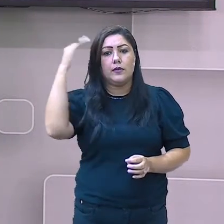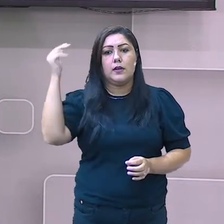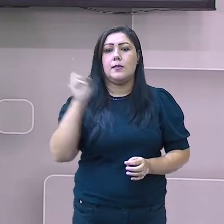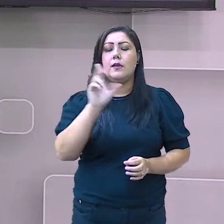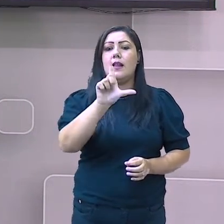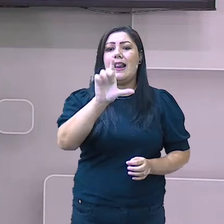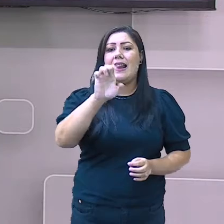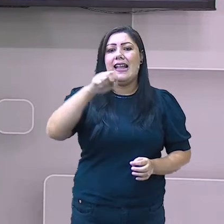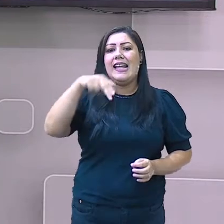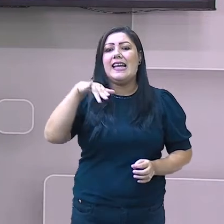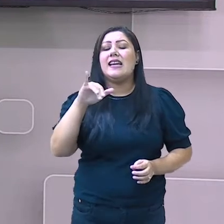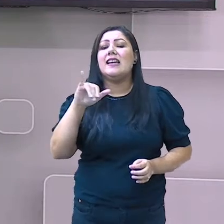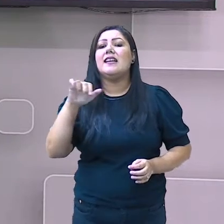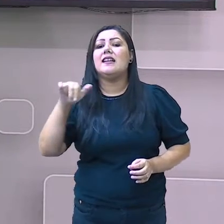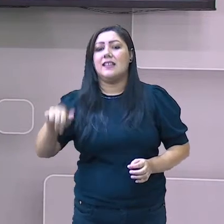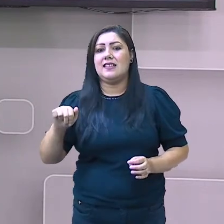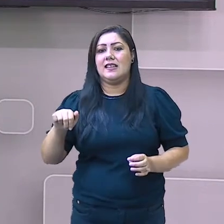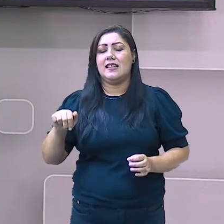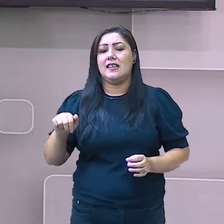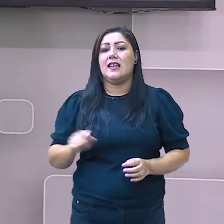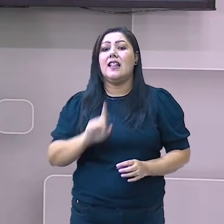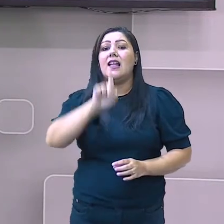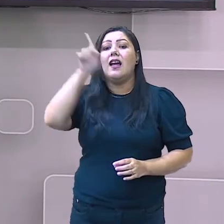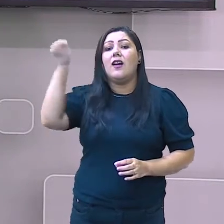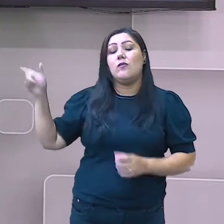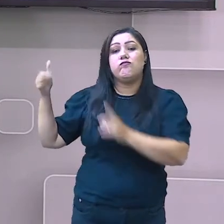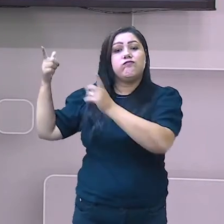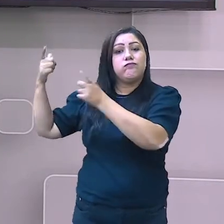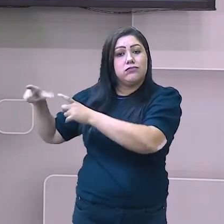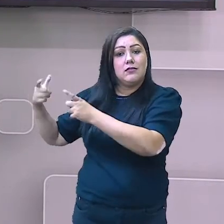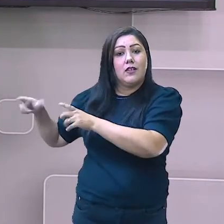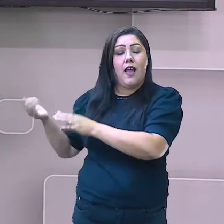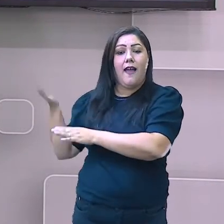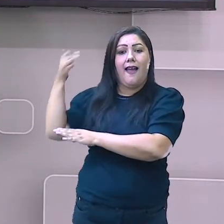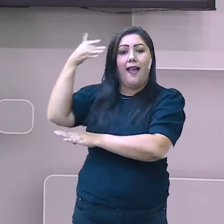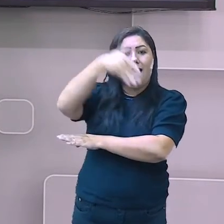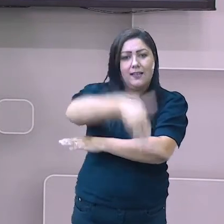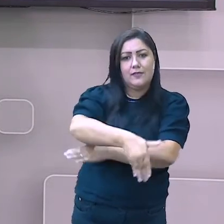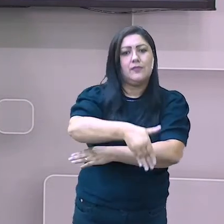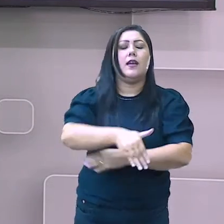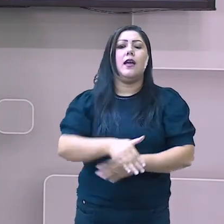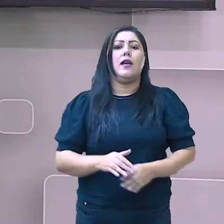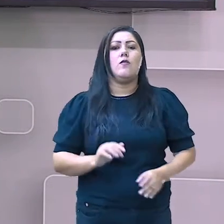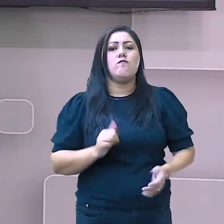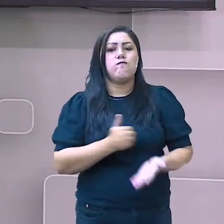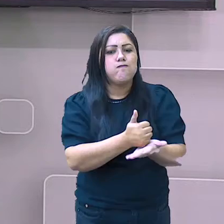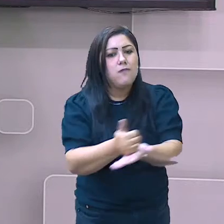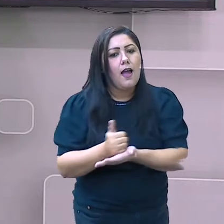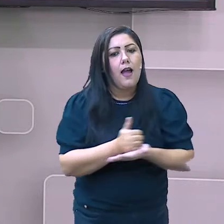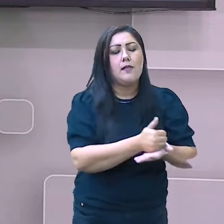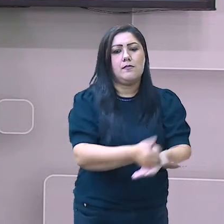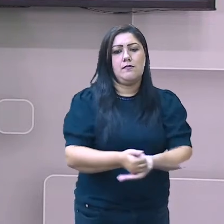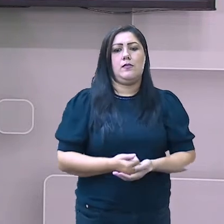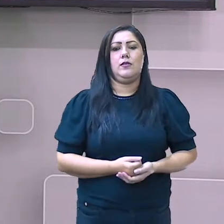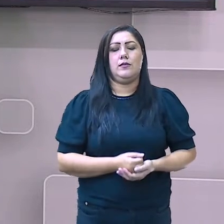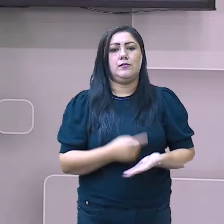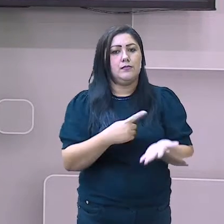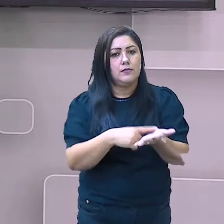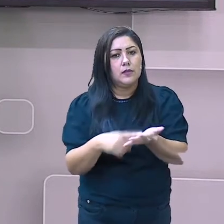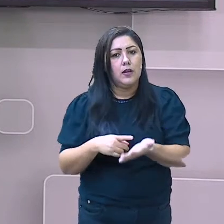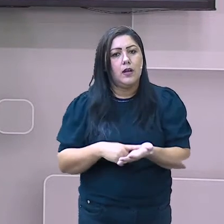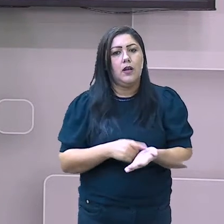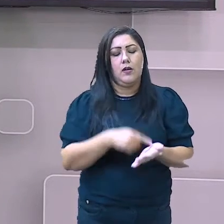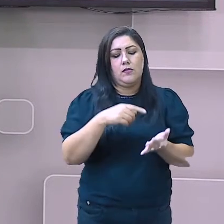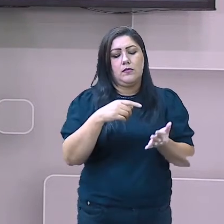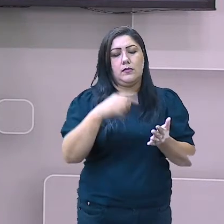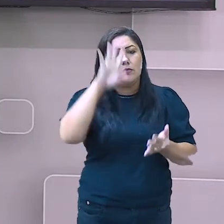desse momento, ele conseguiu influenciar mais intensamente os rumos a serem tomados pelo